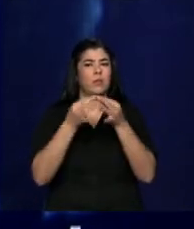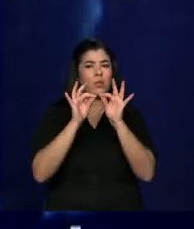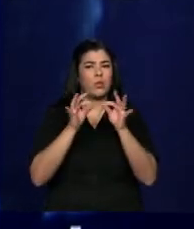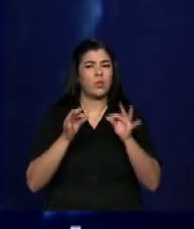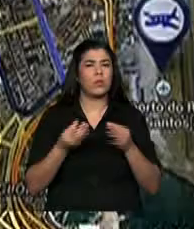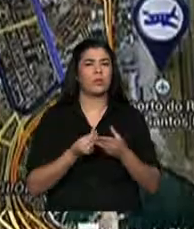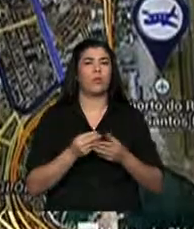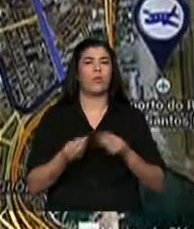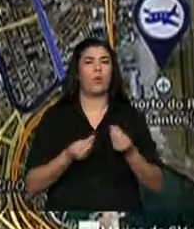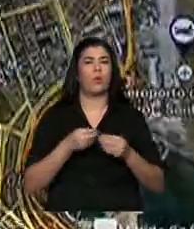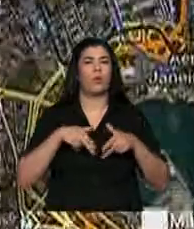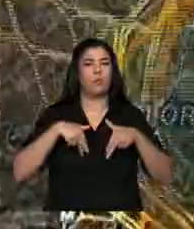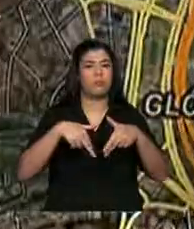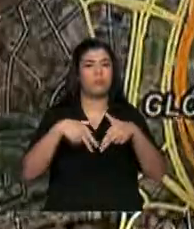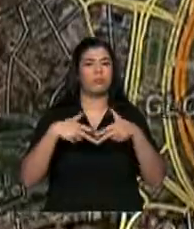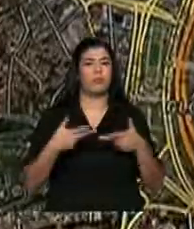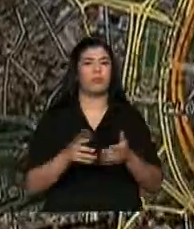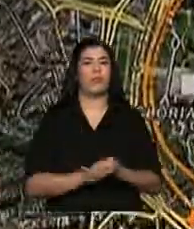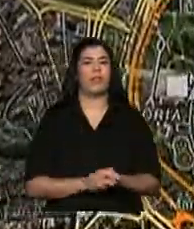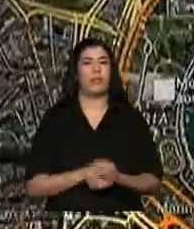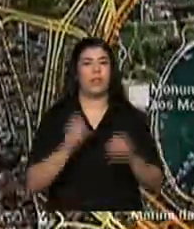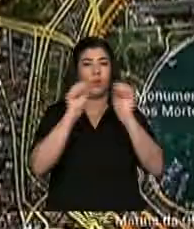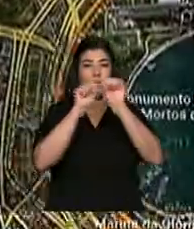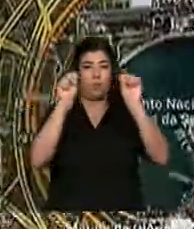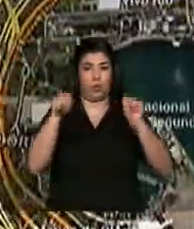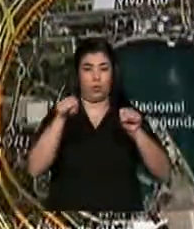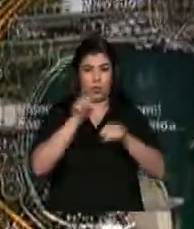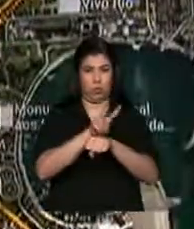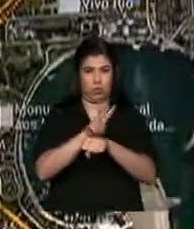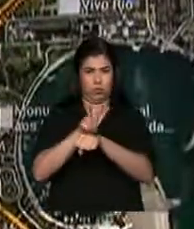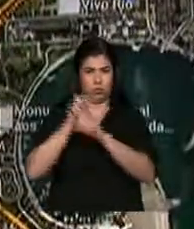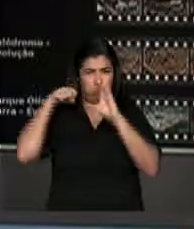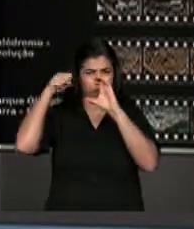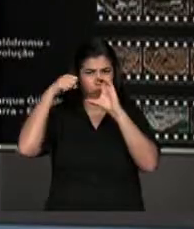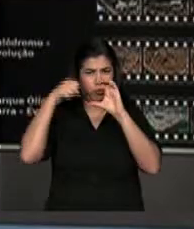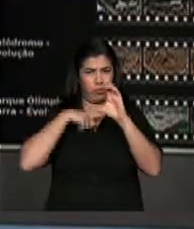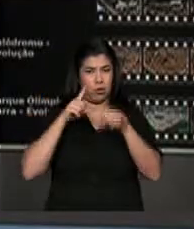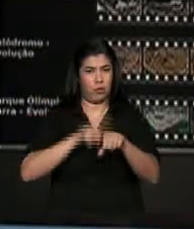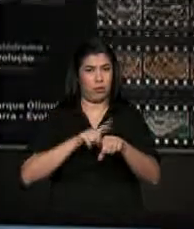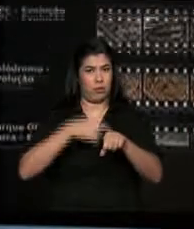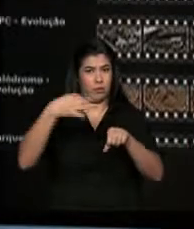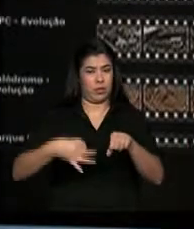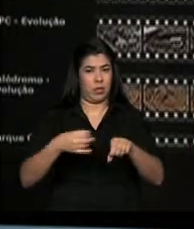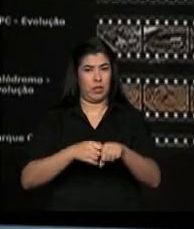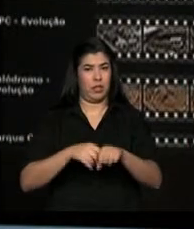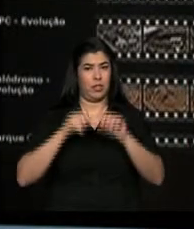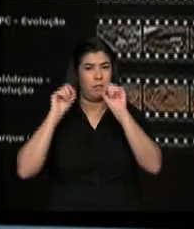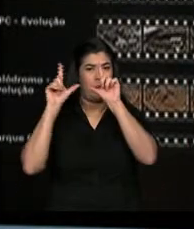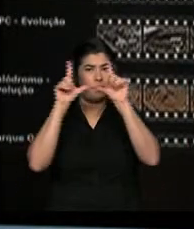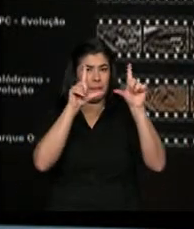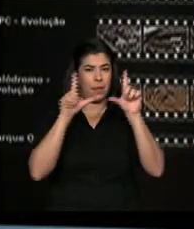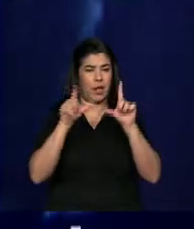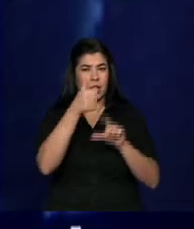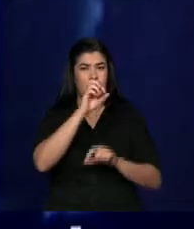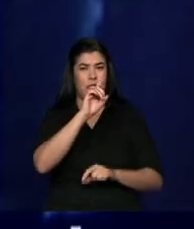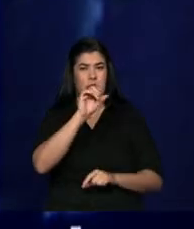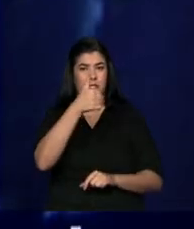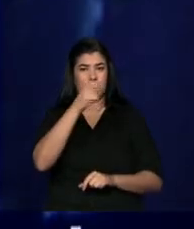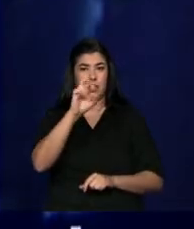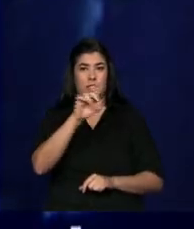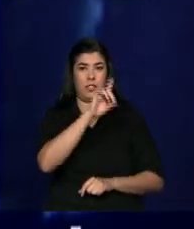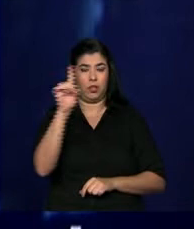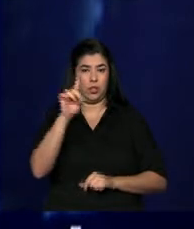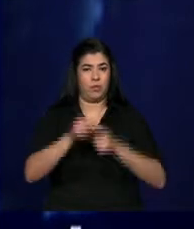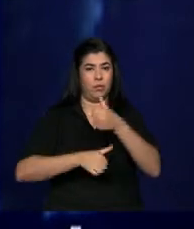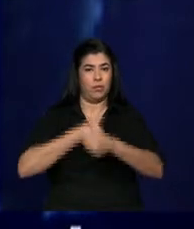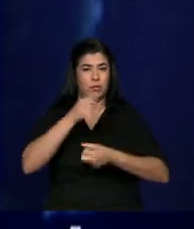à mobilidade. O sistema é atualizado com informações em tempo real e com imagens a cada 15 dias. O nosso